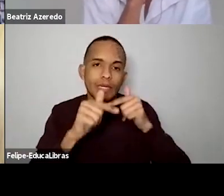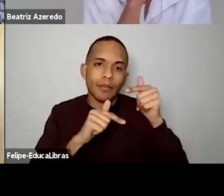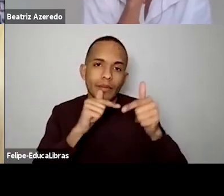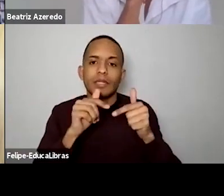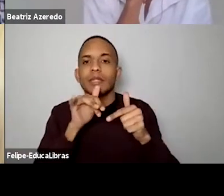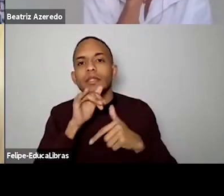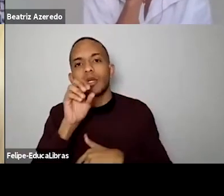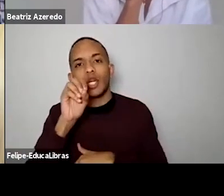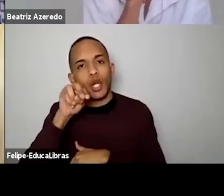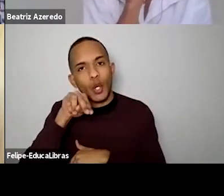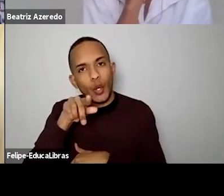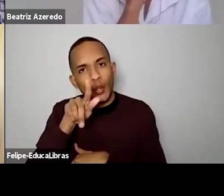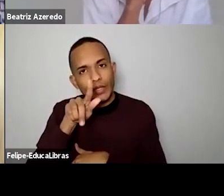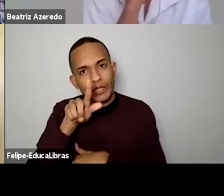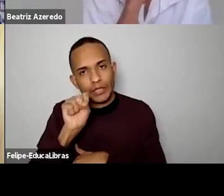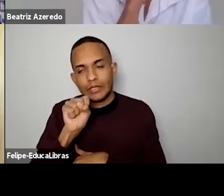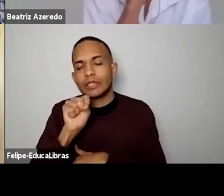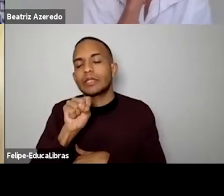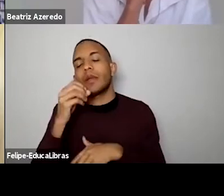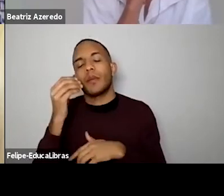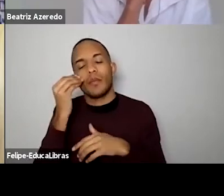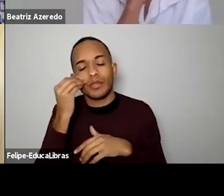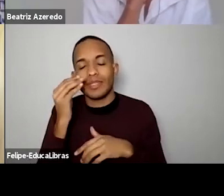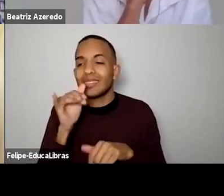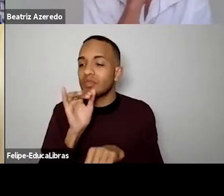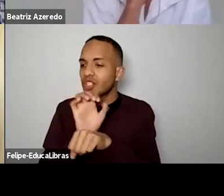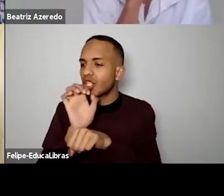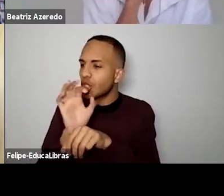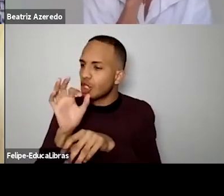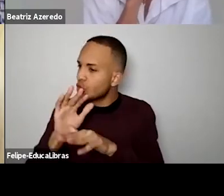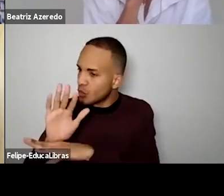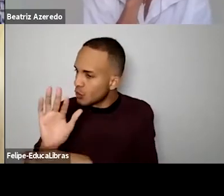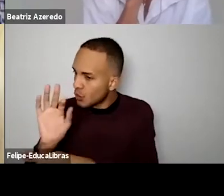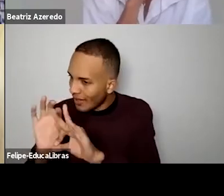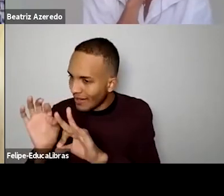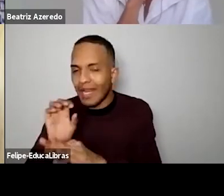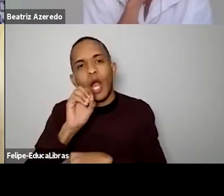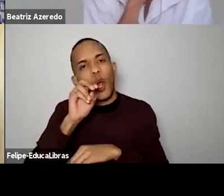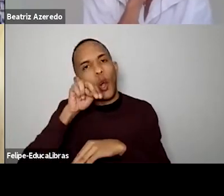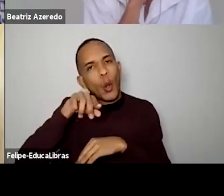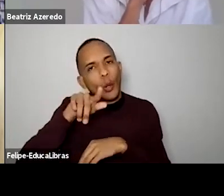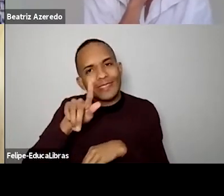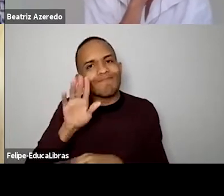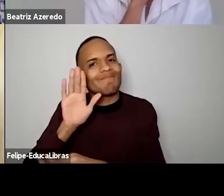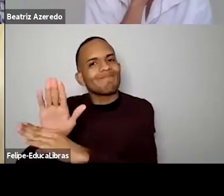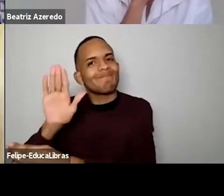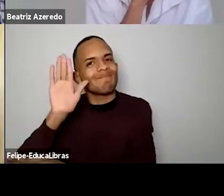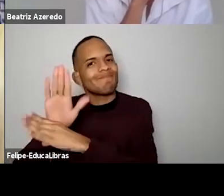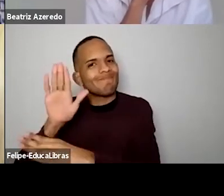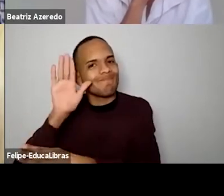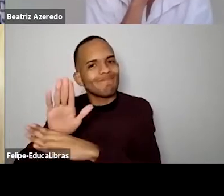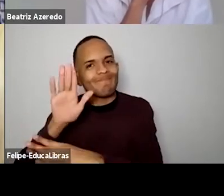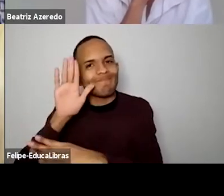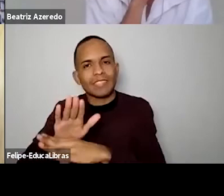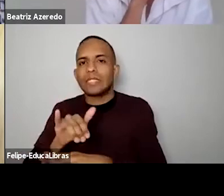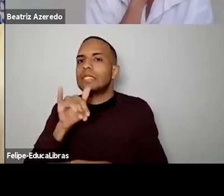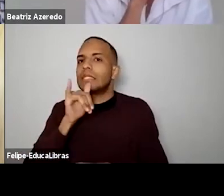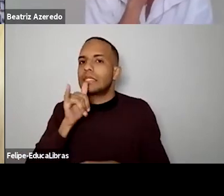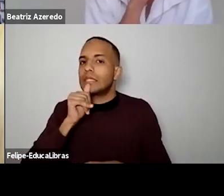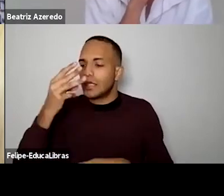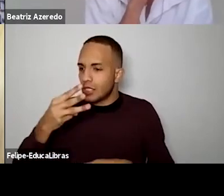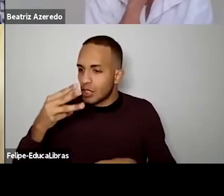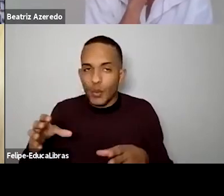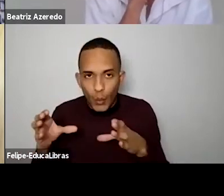foram lá onde o Estado não chegou, né? Então, se não fossem as ONGs, se não fosse o terceiro setor atuando nesse